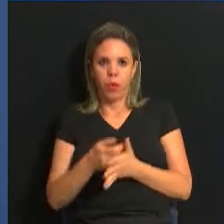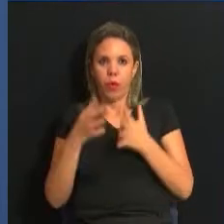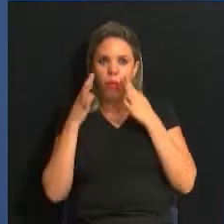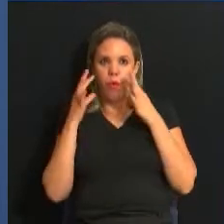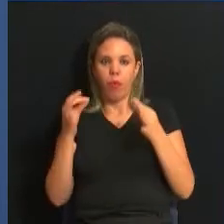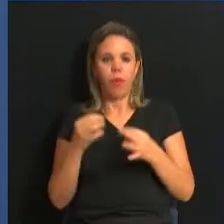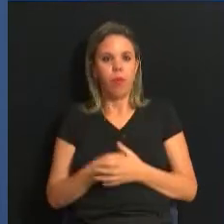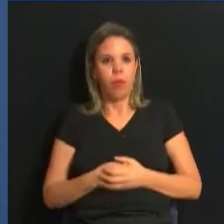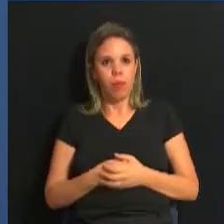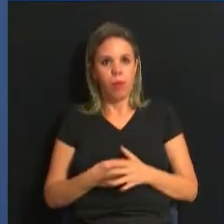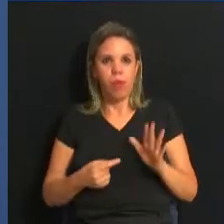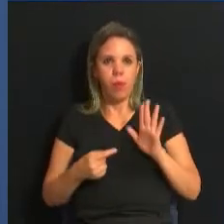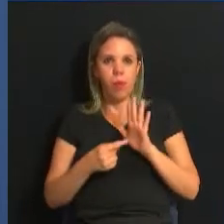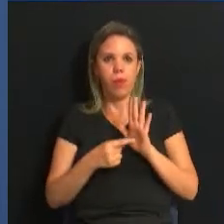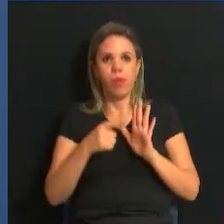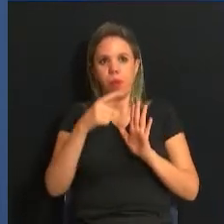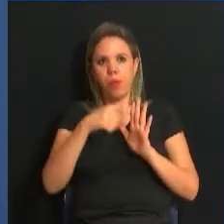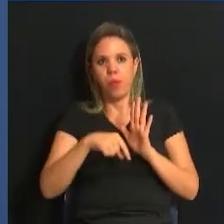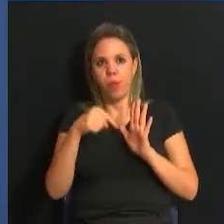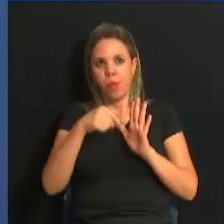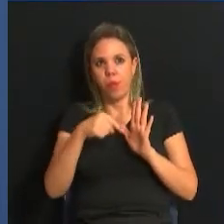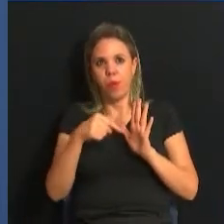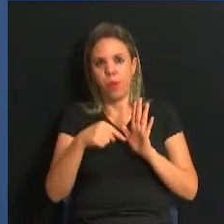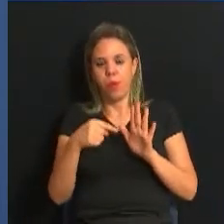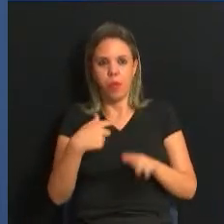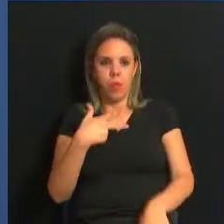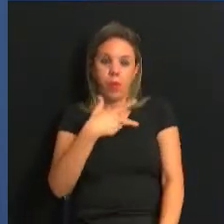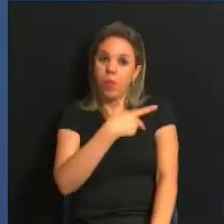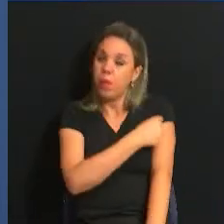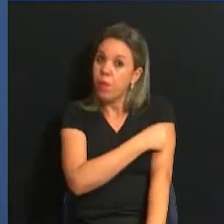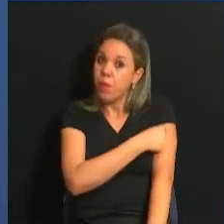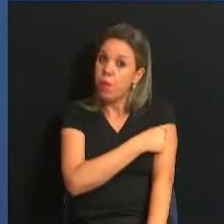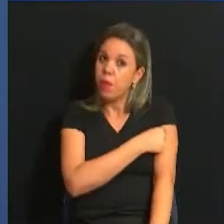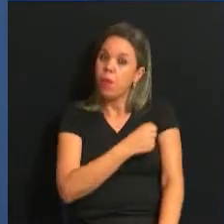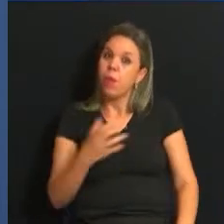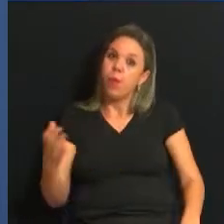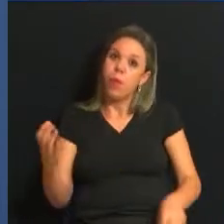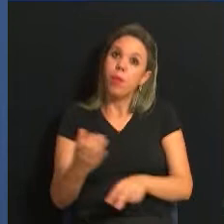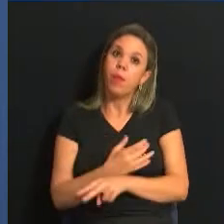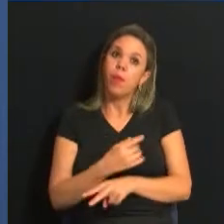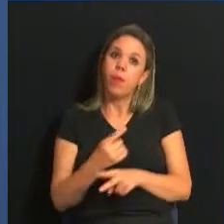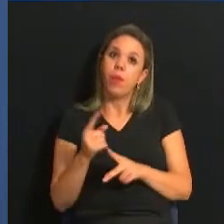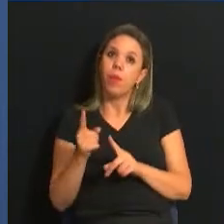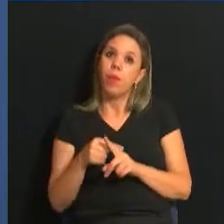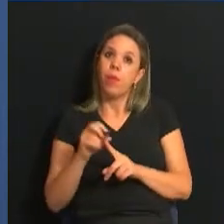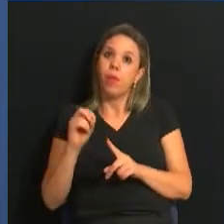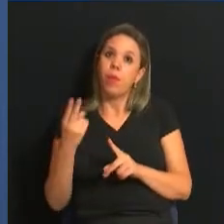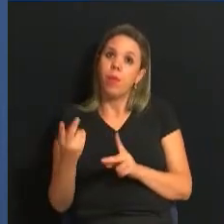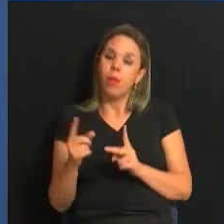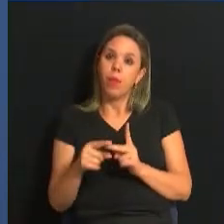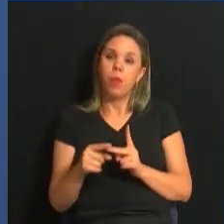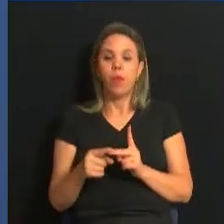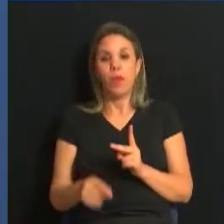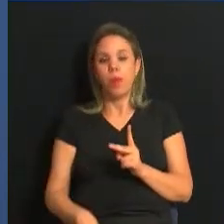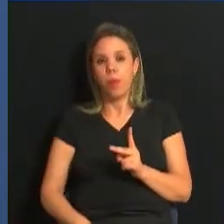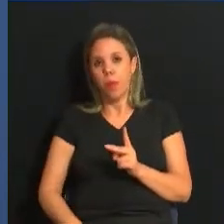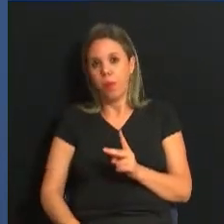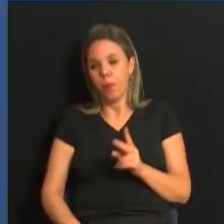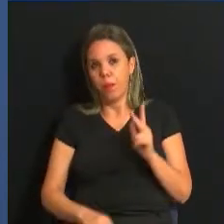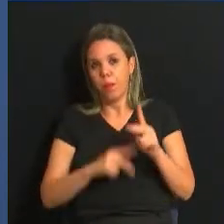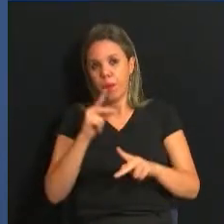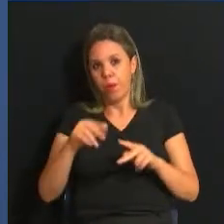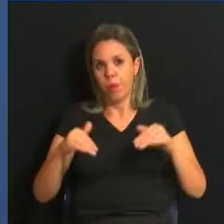a apresentação do comprovante do esquema vacinal completo ou uma dose da vacina, Para os adultos,